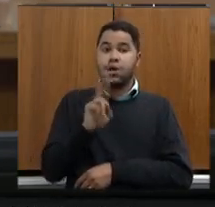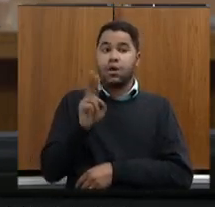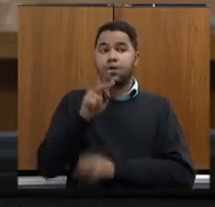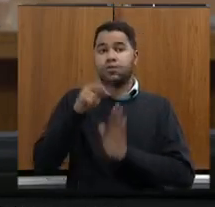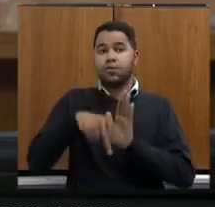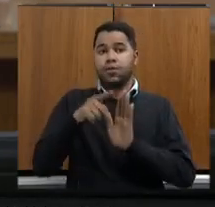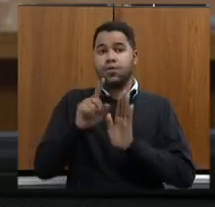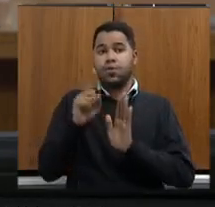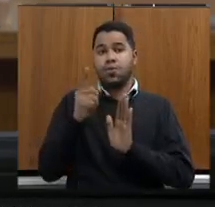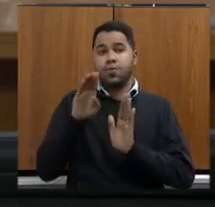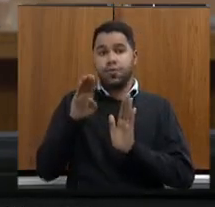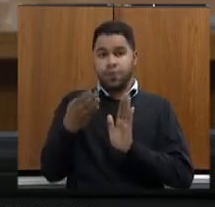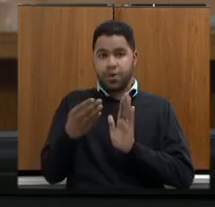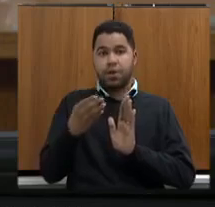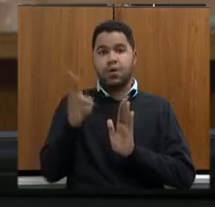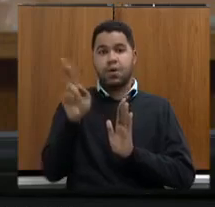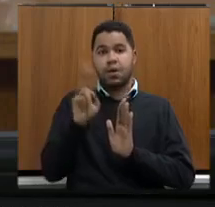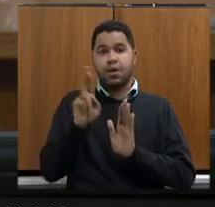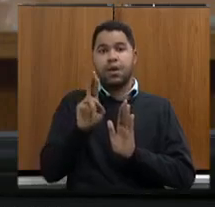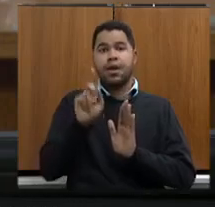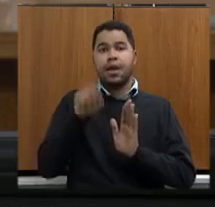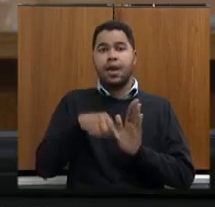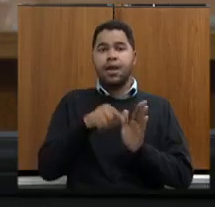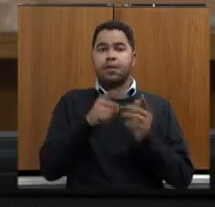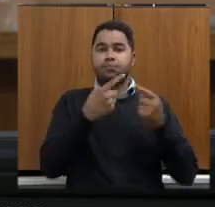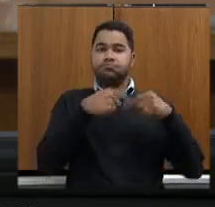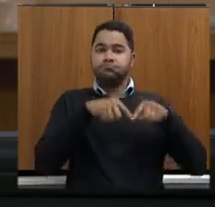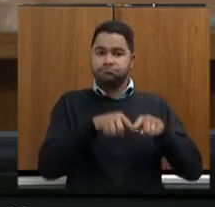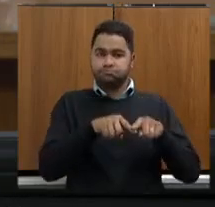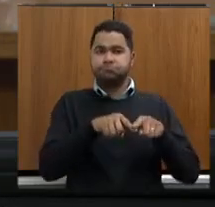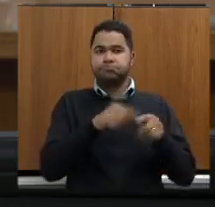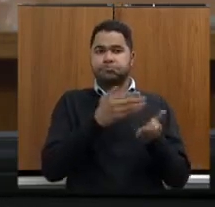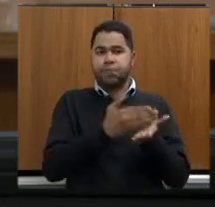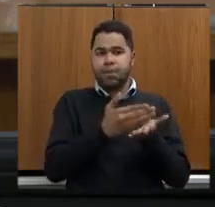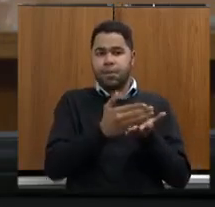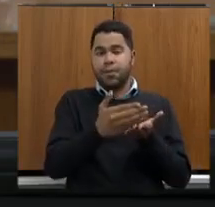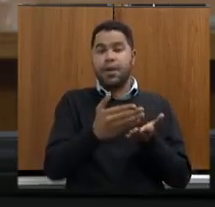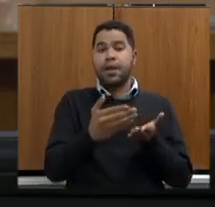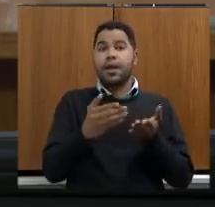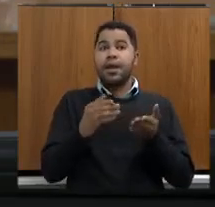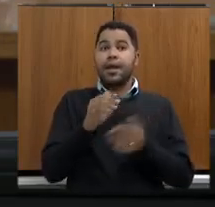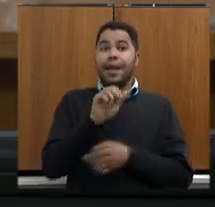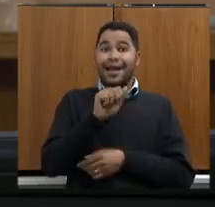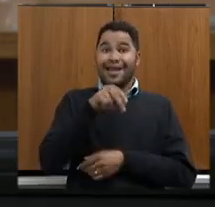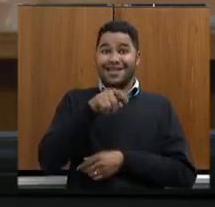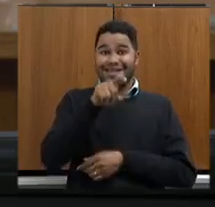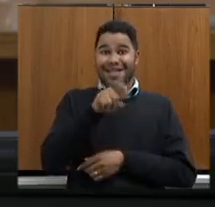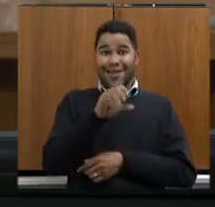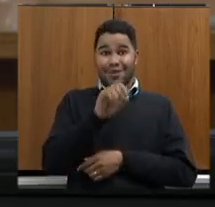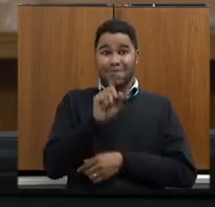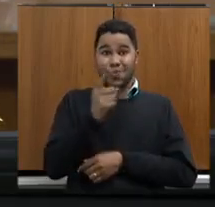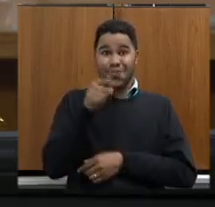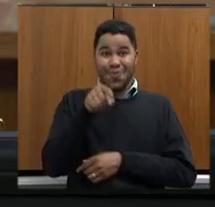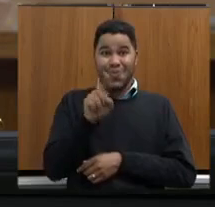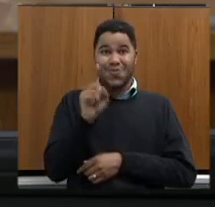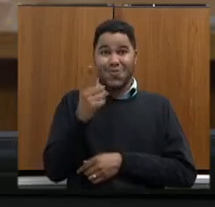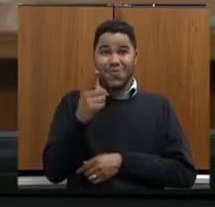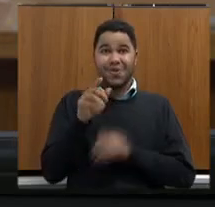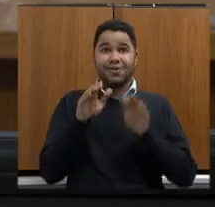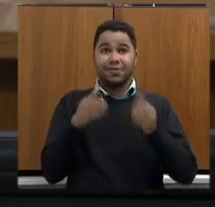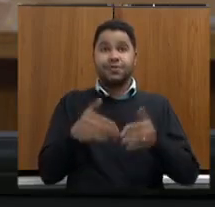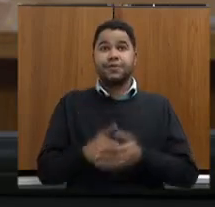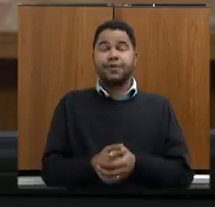projetos um bilhão de reais em microcrédito é essa este anexo 1. 1 é especificamente